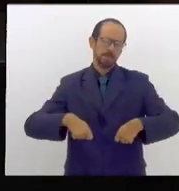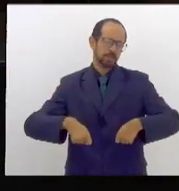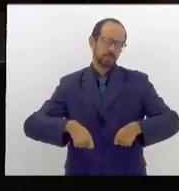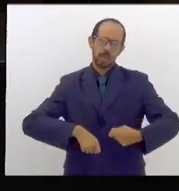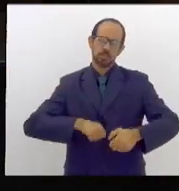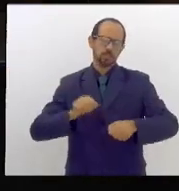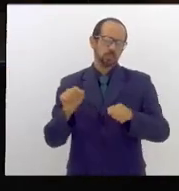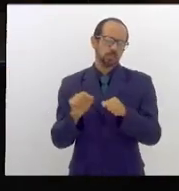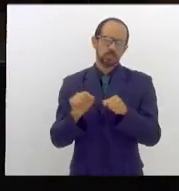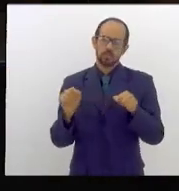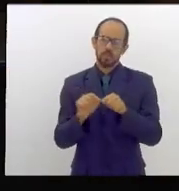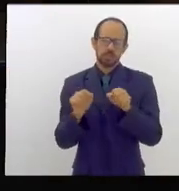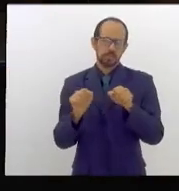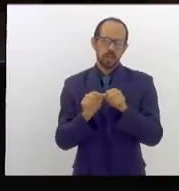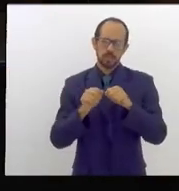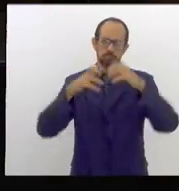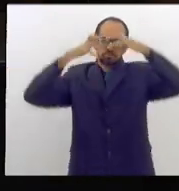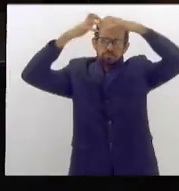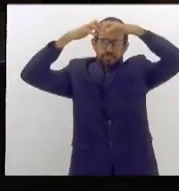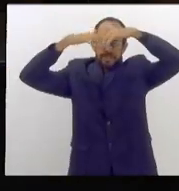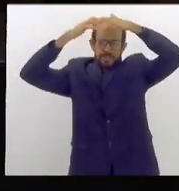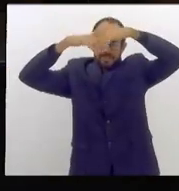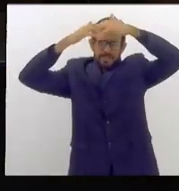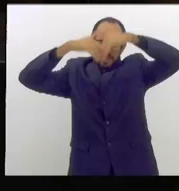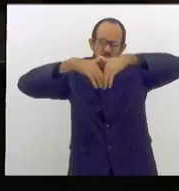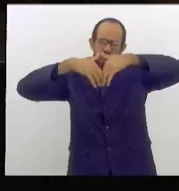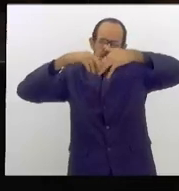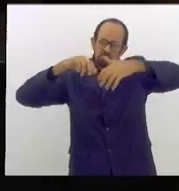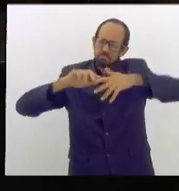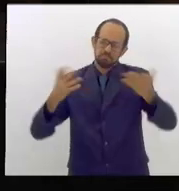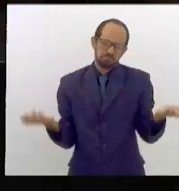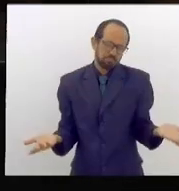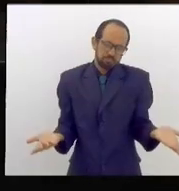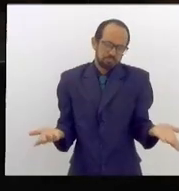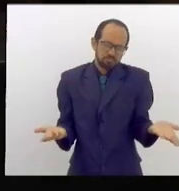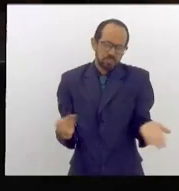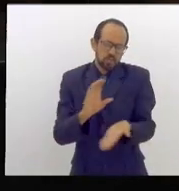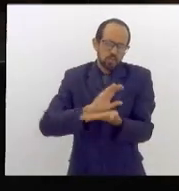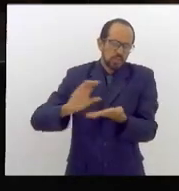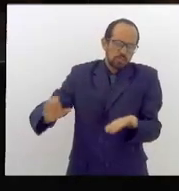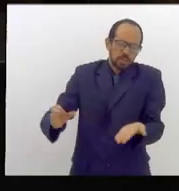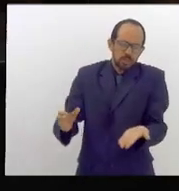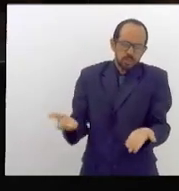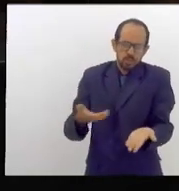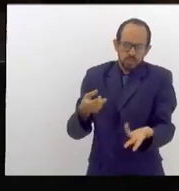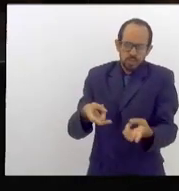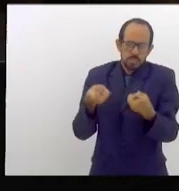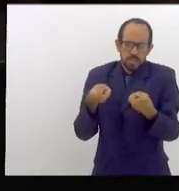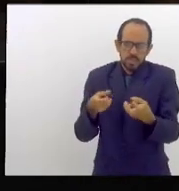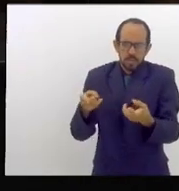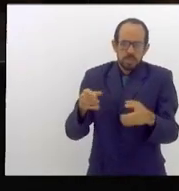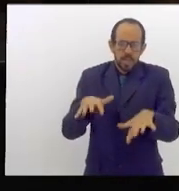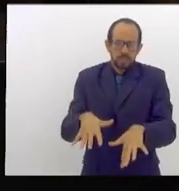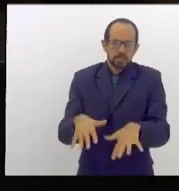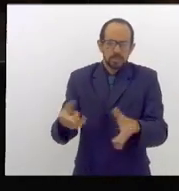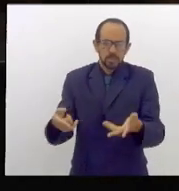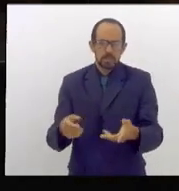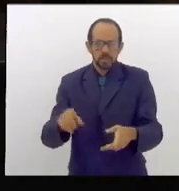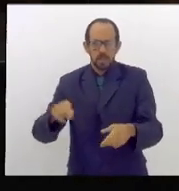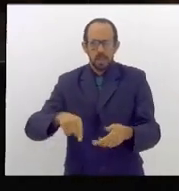serem pensadas de maneira digna dentro desse orçamento que se revela dessa forma um orçamento